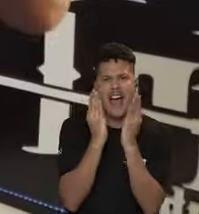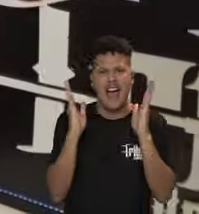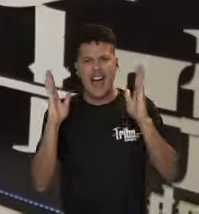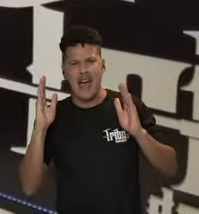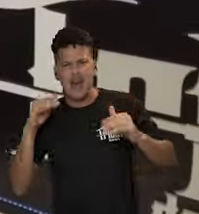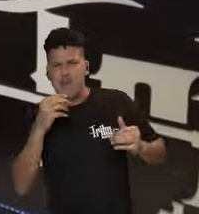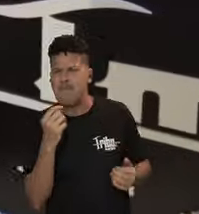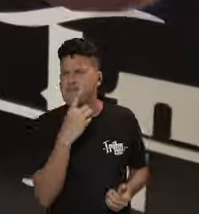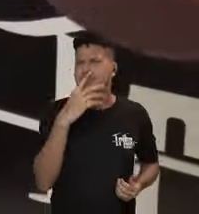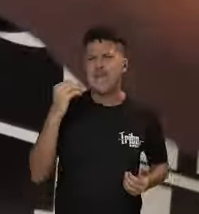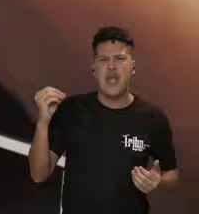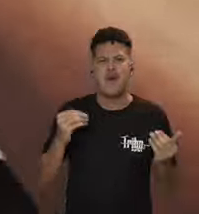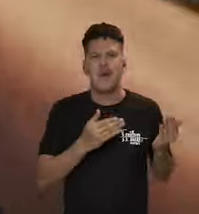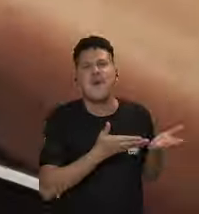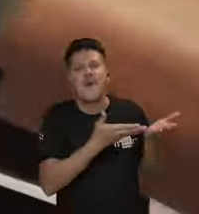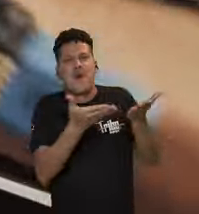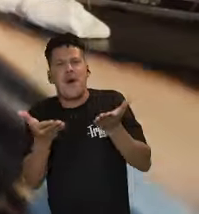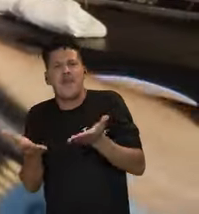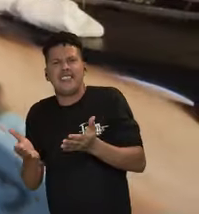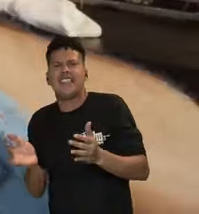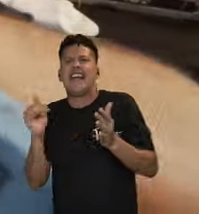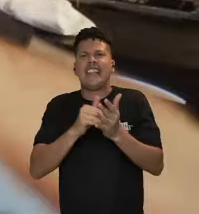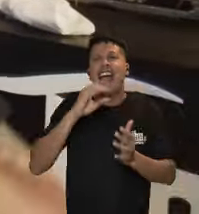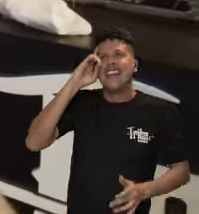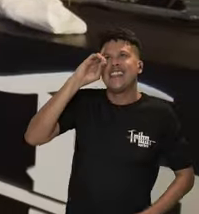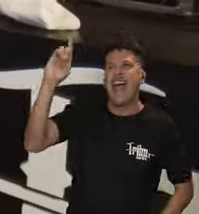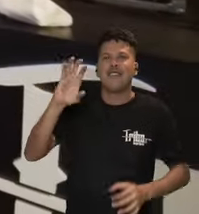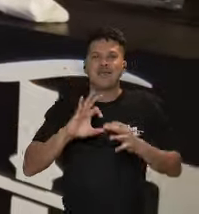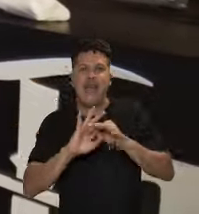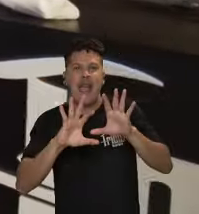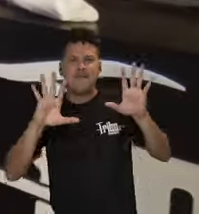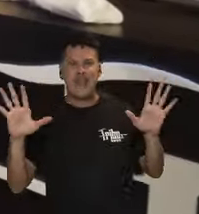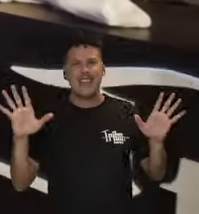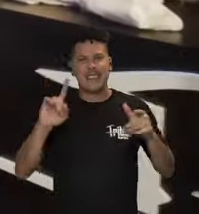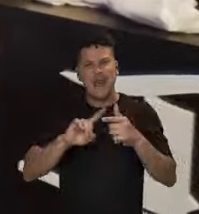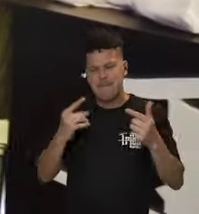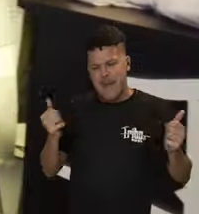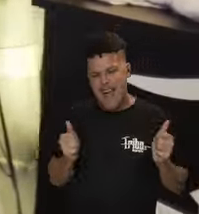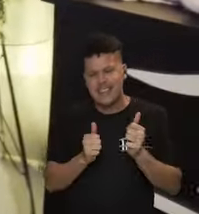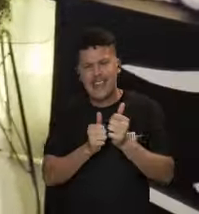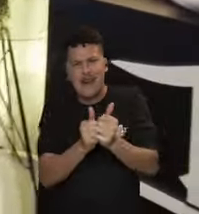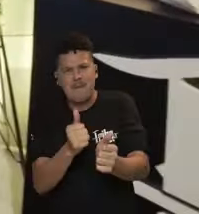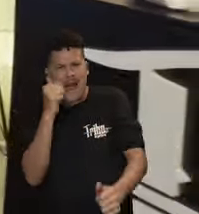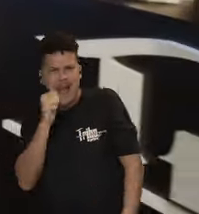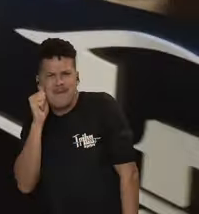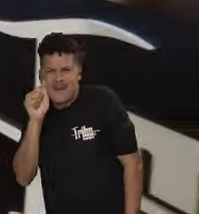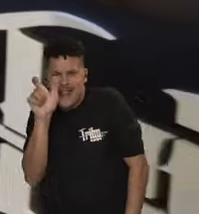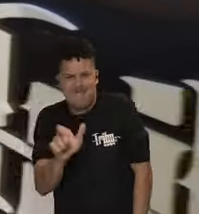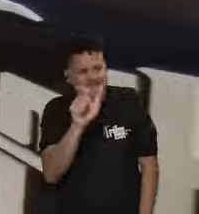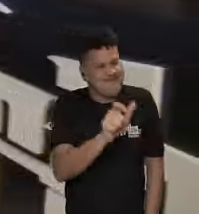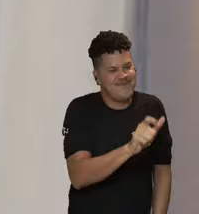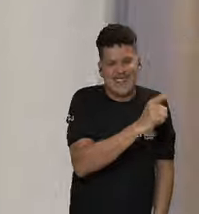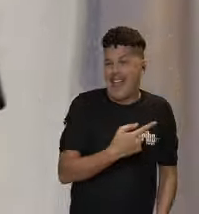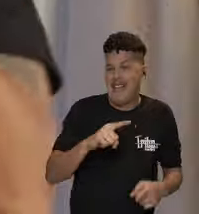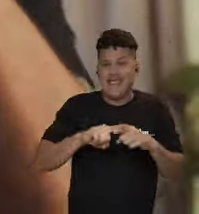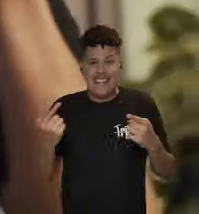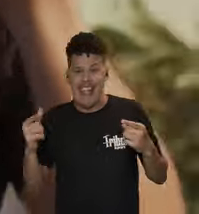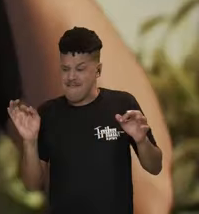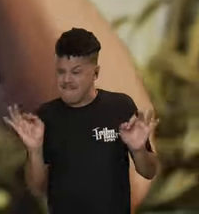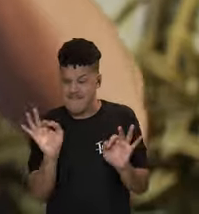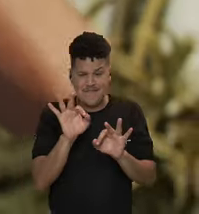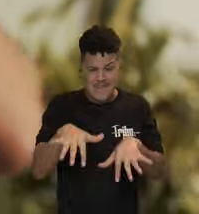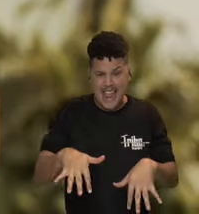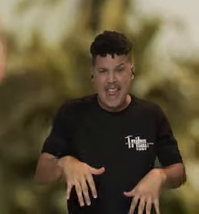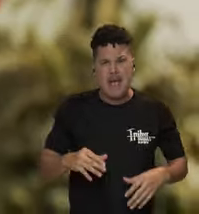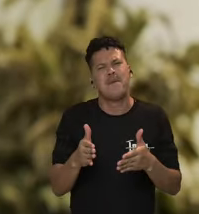Até onde Deus permite, da elite às eternite. Mas acompanhar essas loucas não tem limite. Por favor,